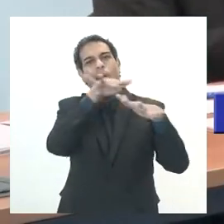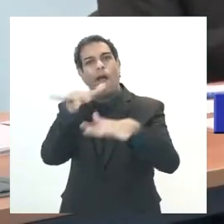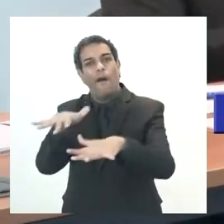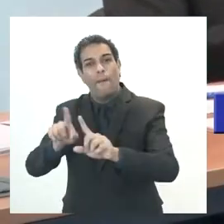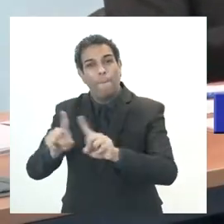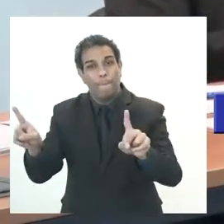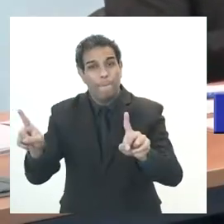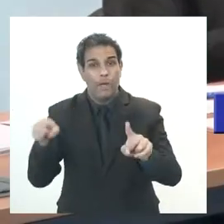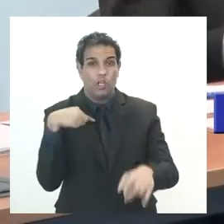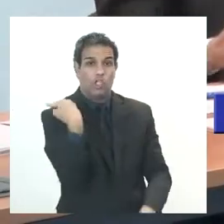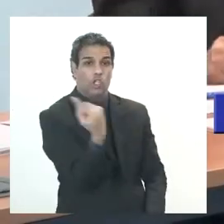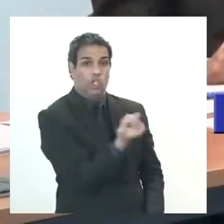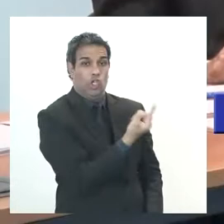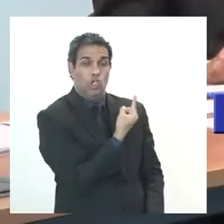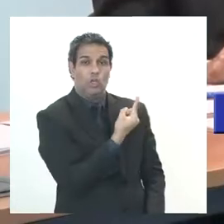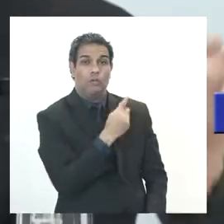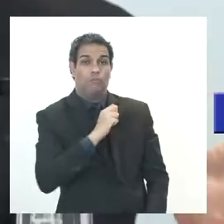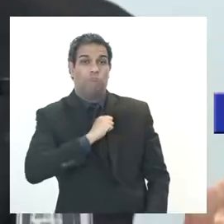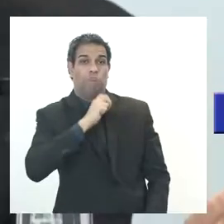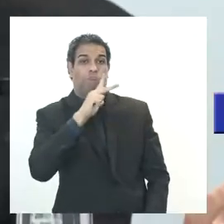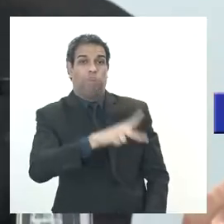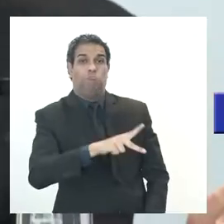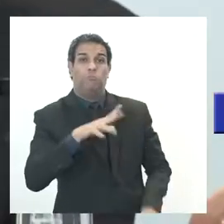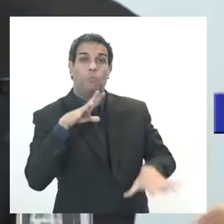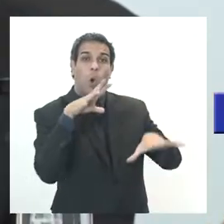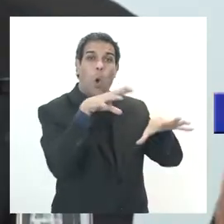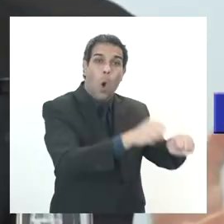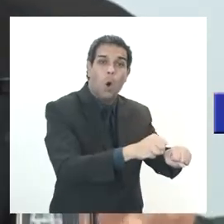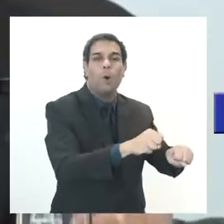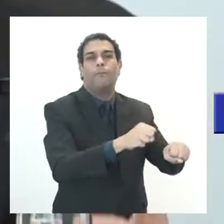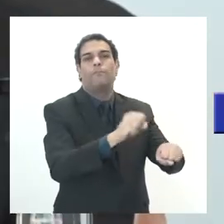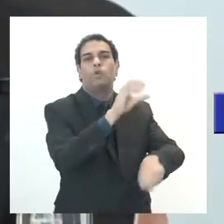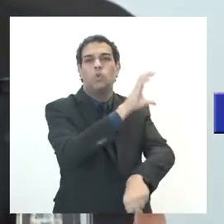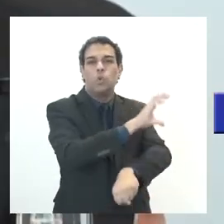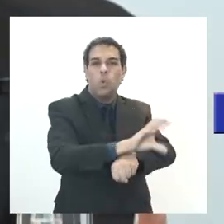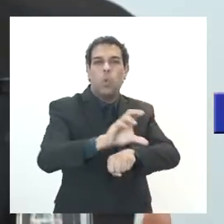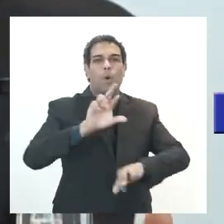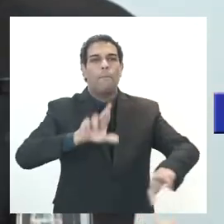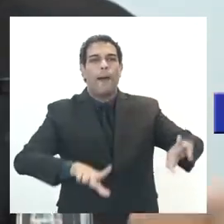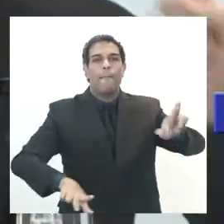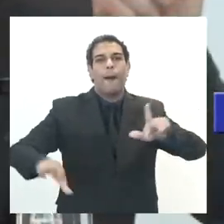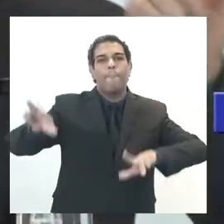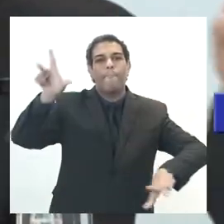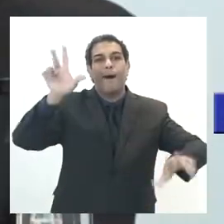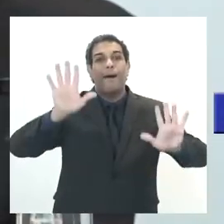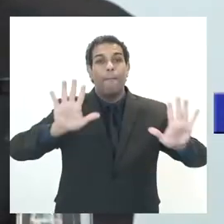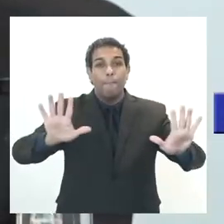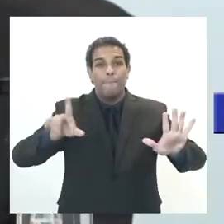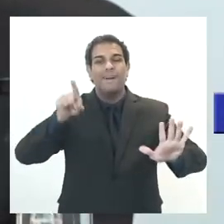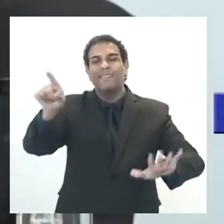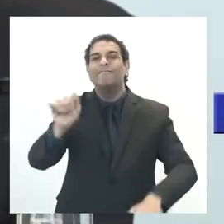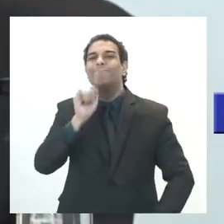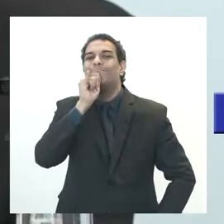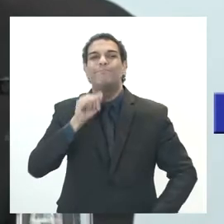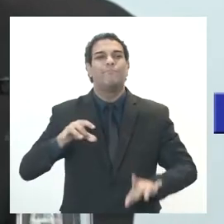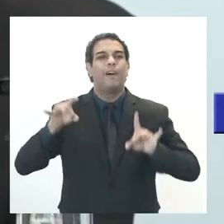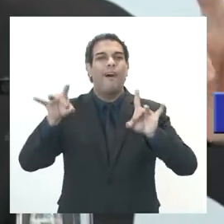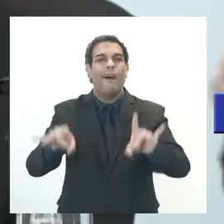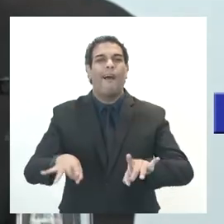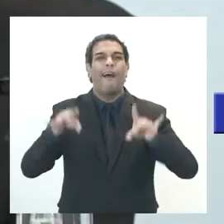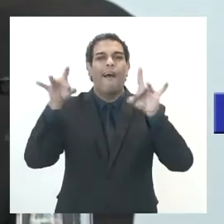americano o nosso portugueses nós temos culturas diferentes que faz para os Estados sejam diferente mas Austrália por exemplo